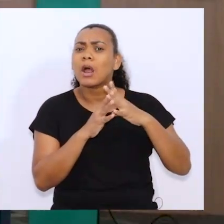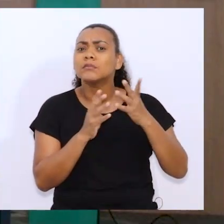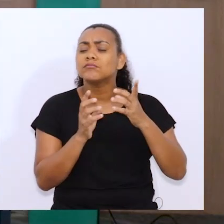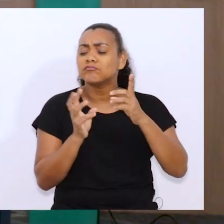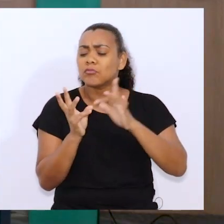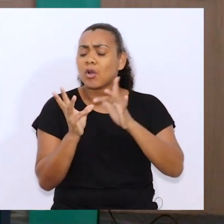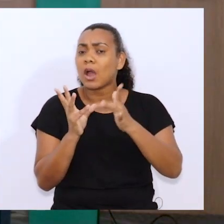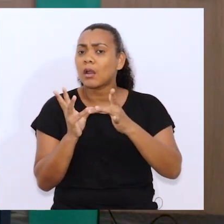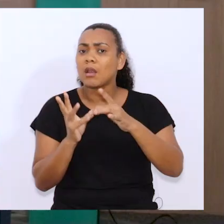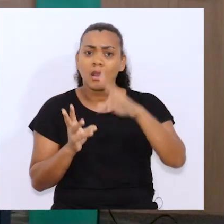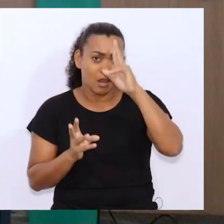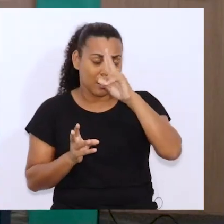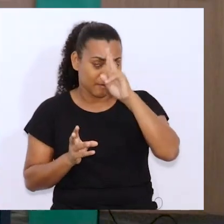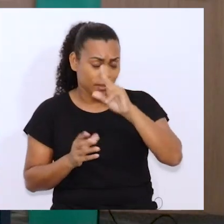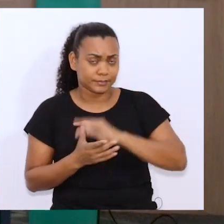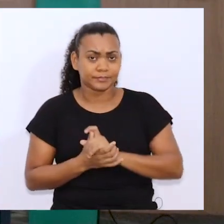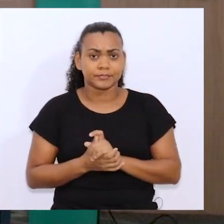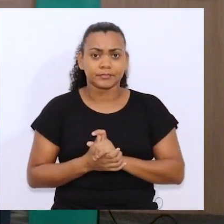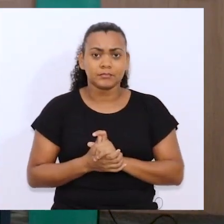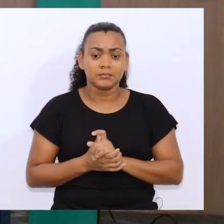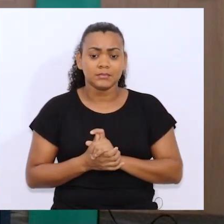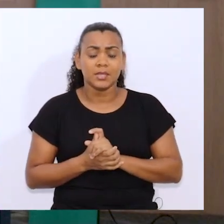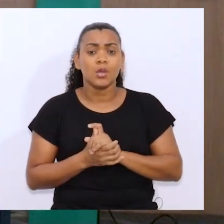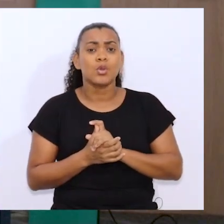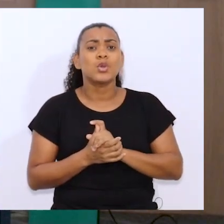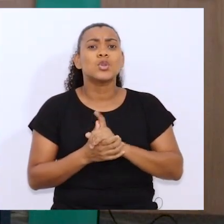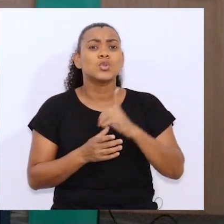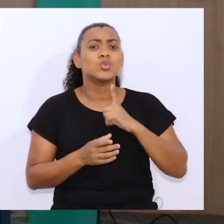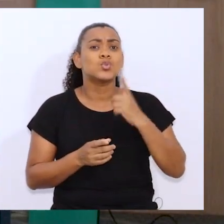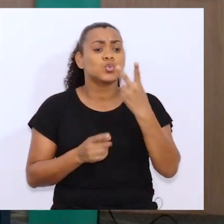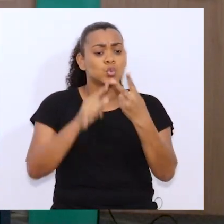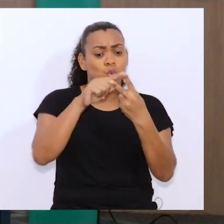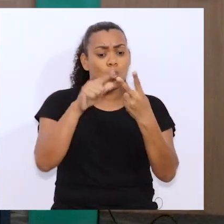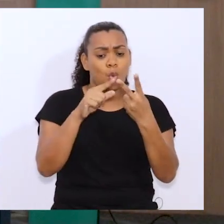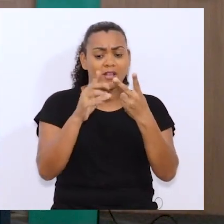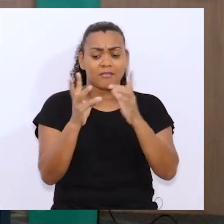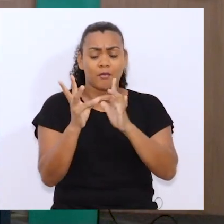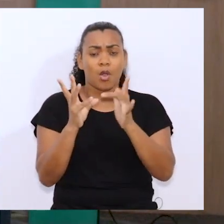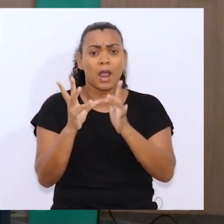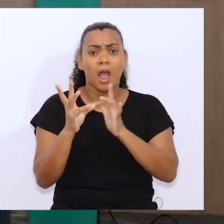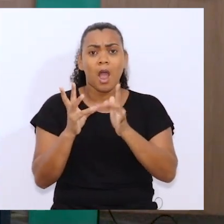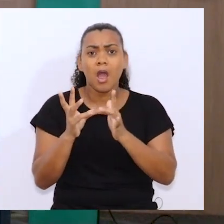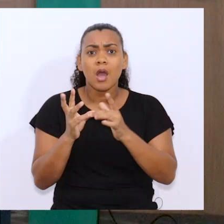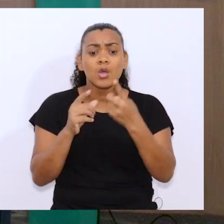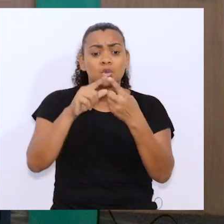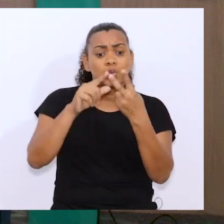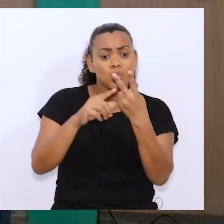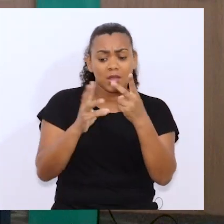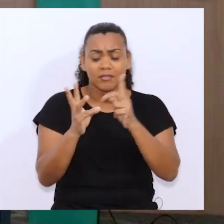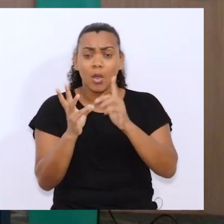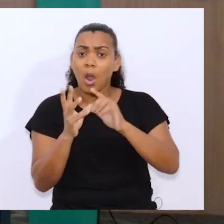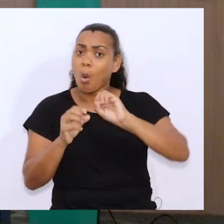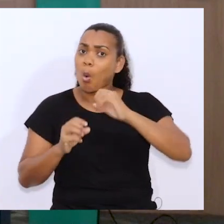vocálicos? Vamos relembrar? Encontros vocálicos são encontros de vogais, quando temos 2 vogais